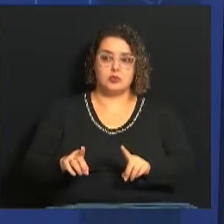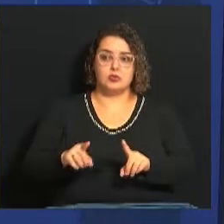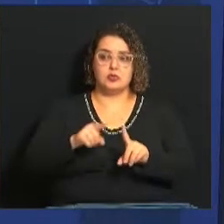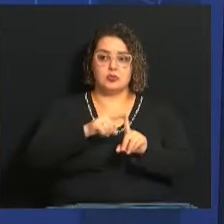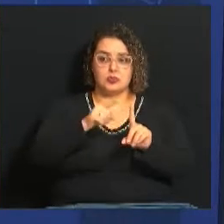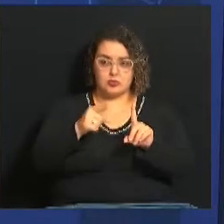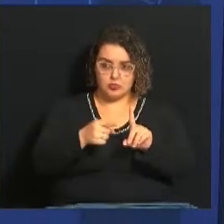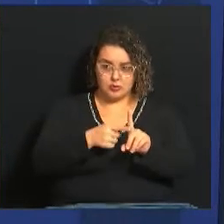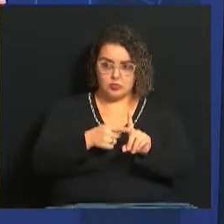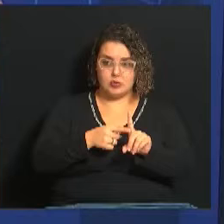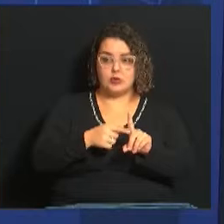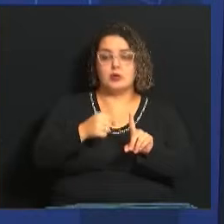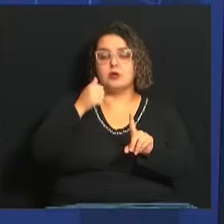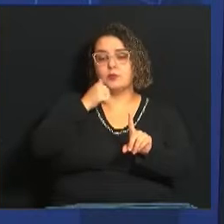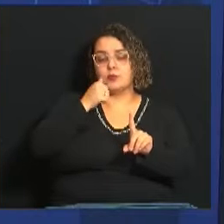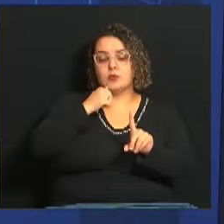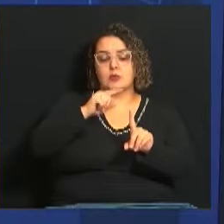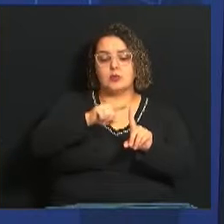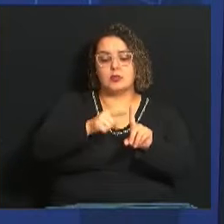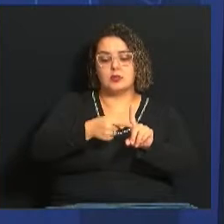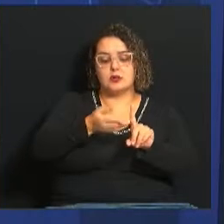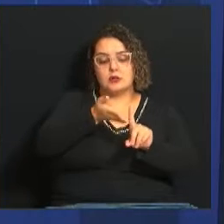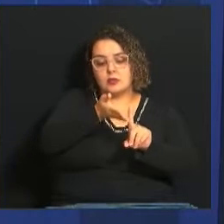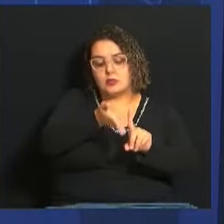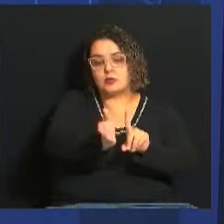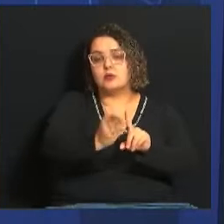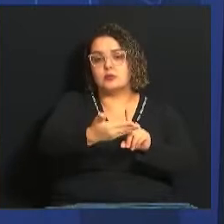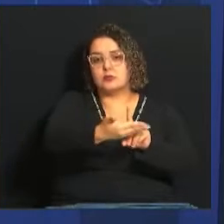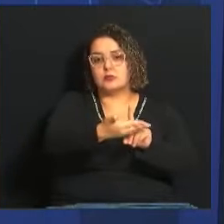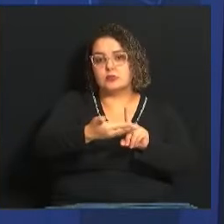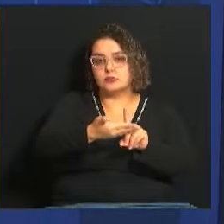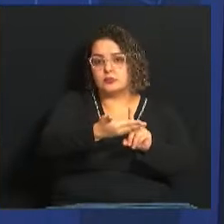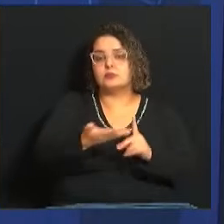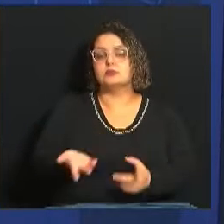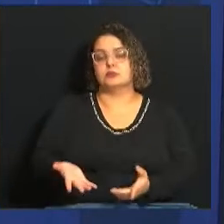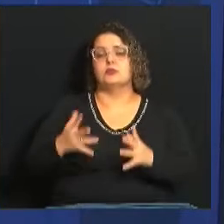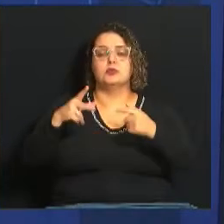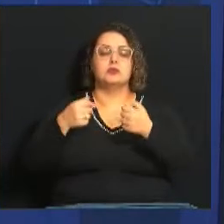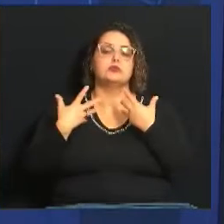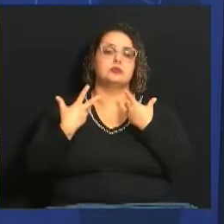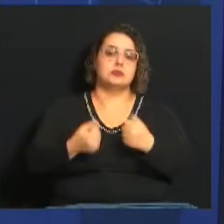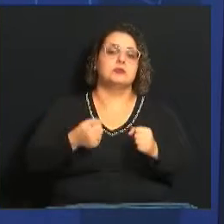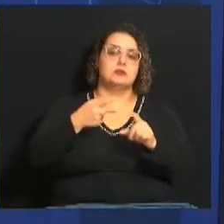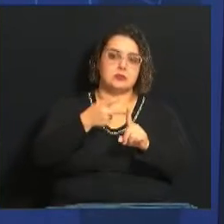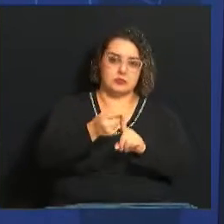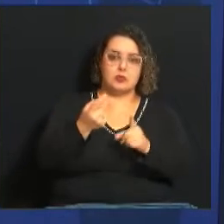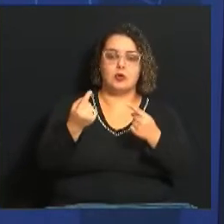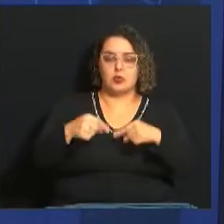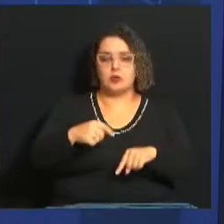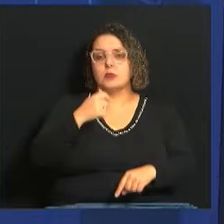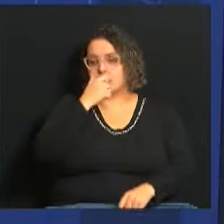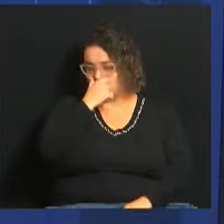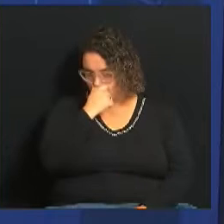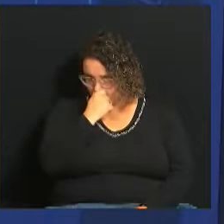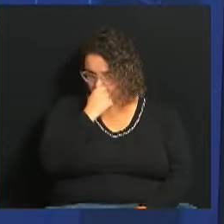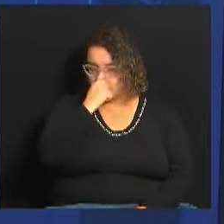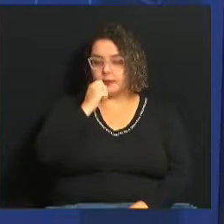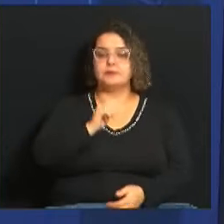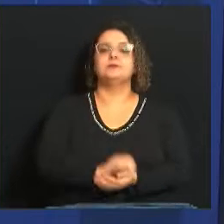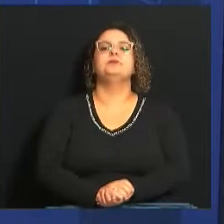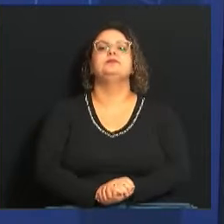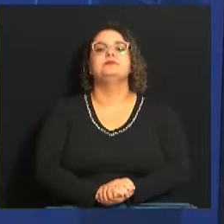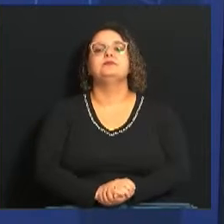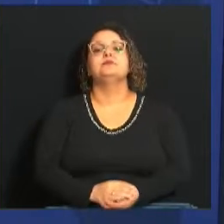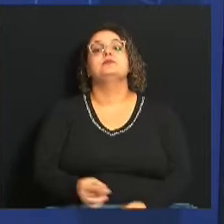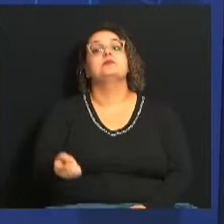e puérperas. Então, este grupo todo apto a receber a vacina contra a gripe. E olha só, com